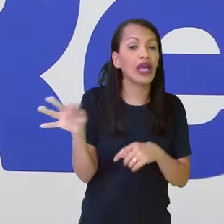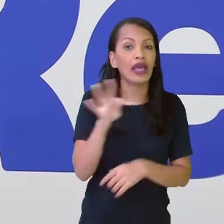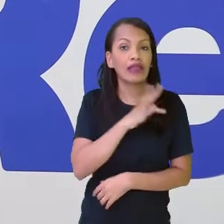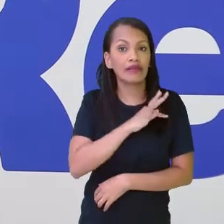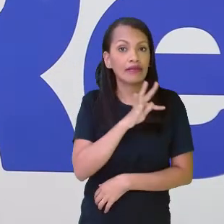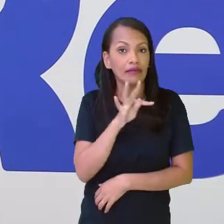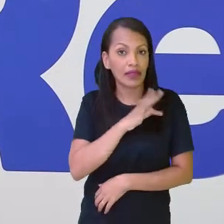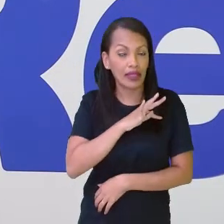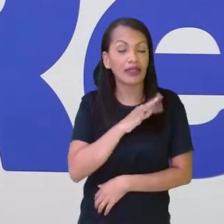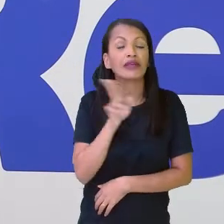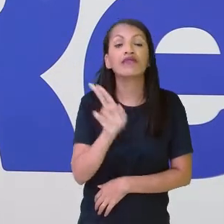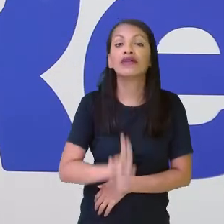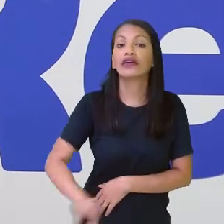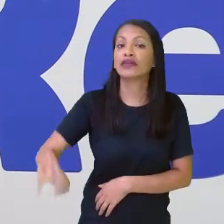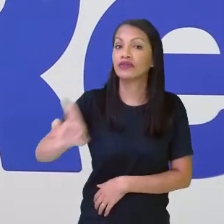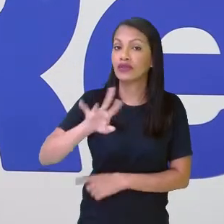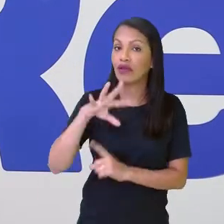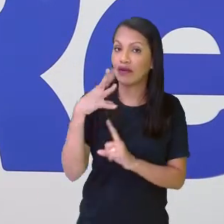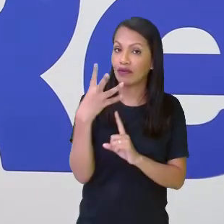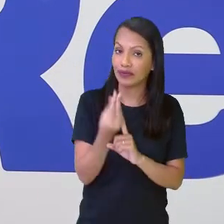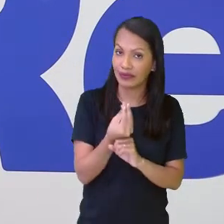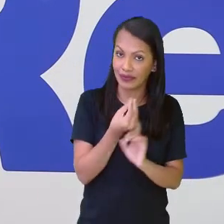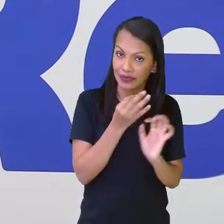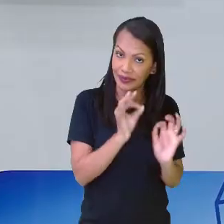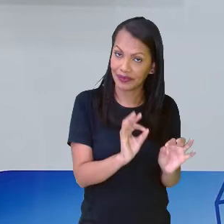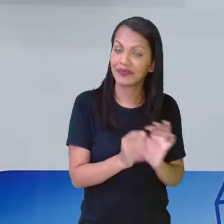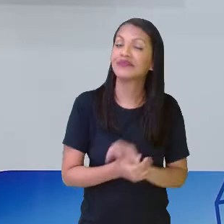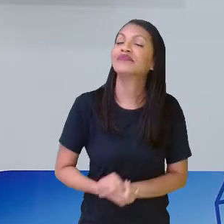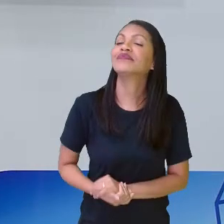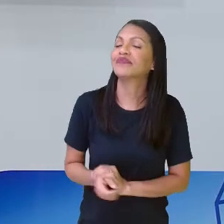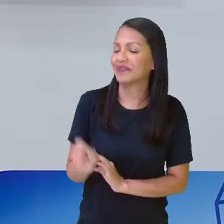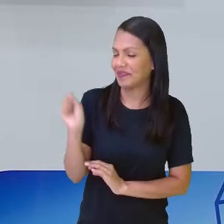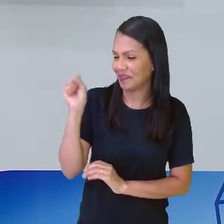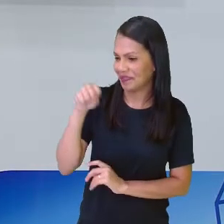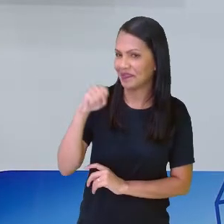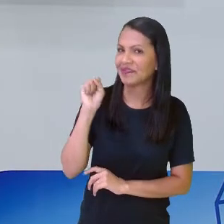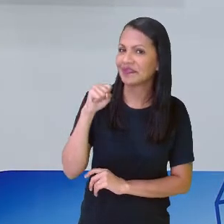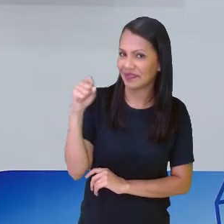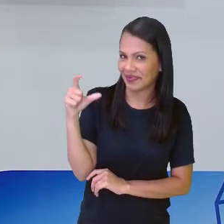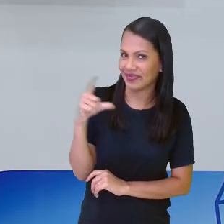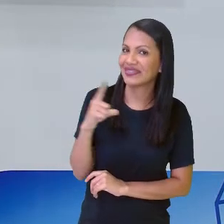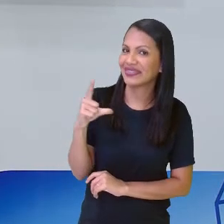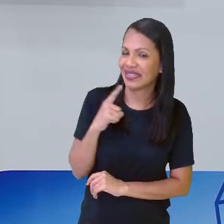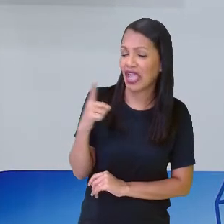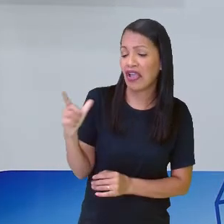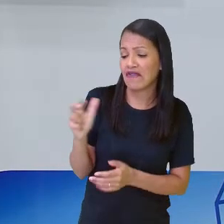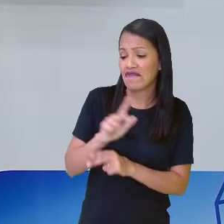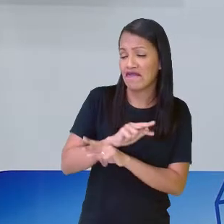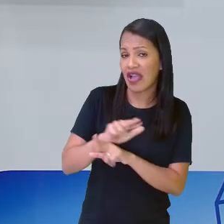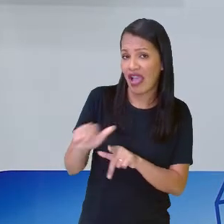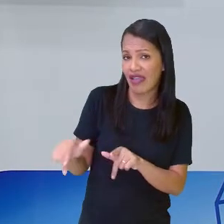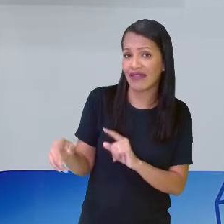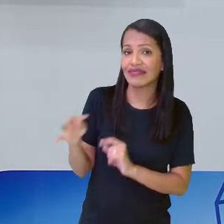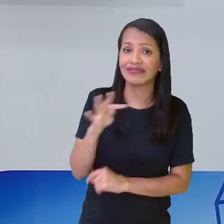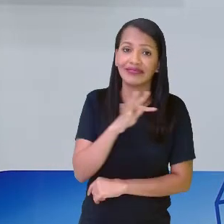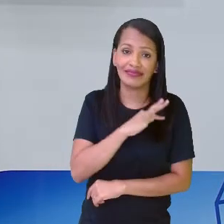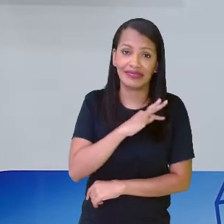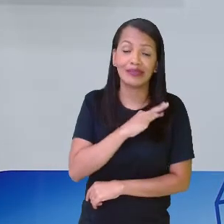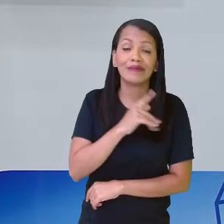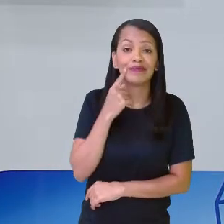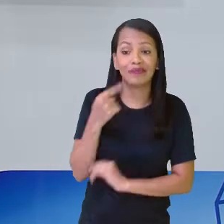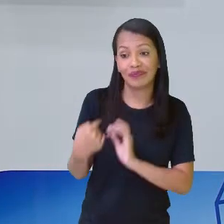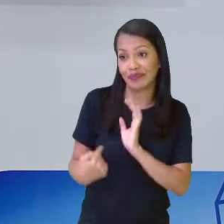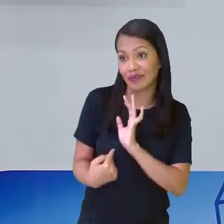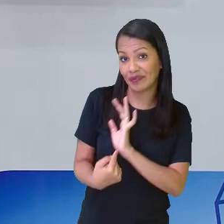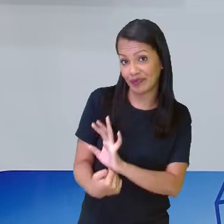utilizar para fazer essa arte aí, né? Pois é, nós temos diversas técnicas de pintura e ela vai aparecer